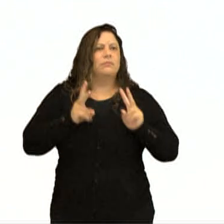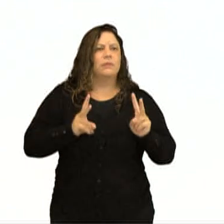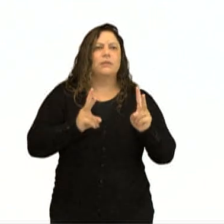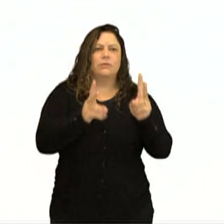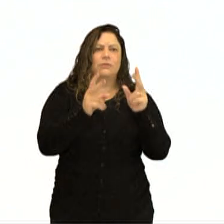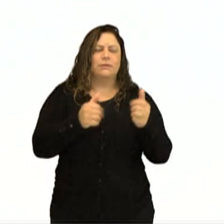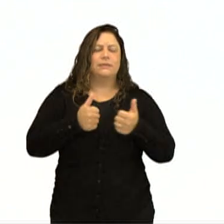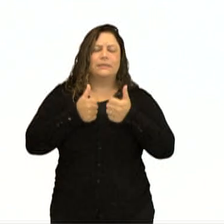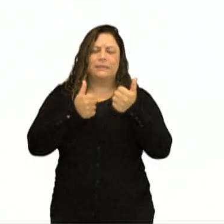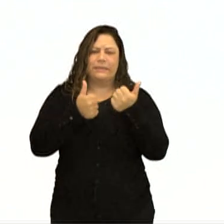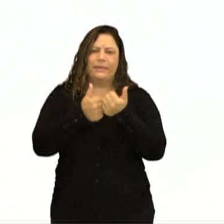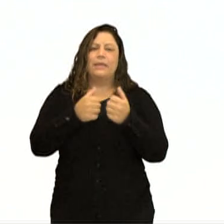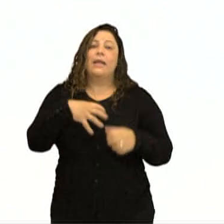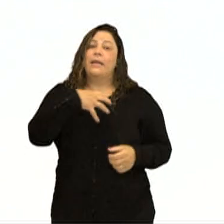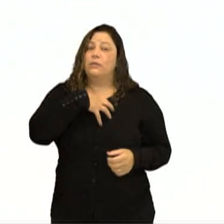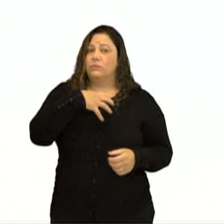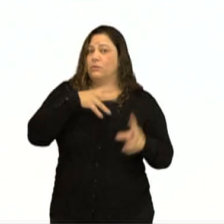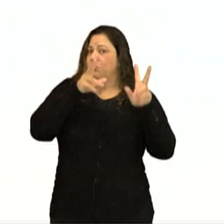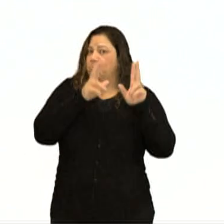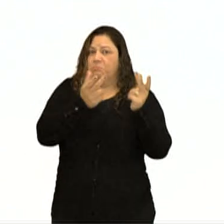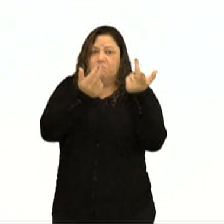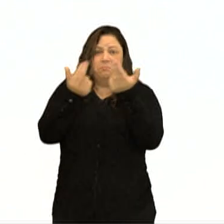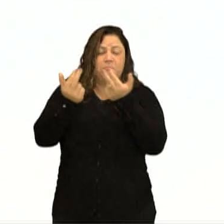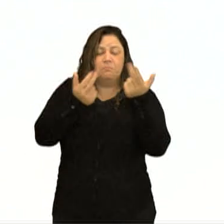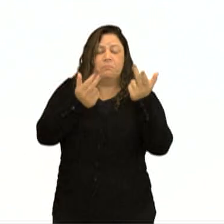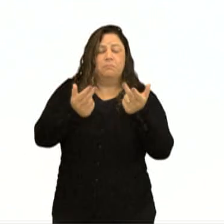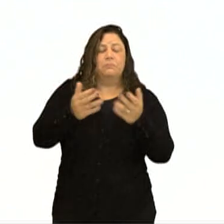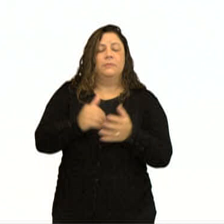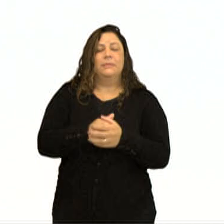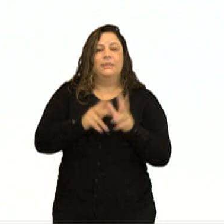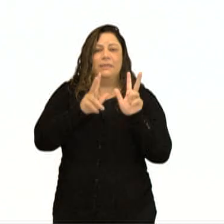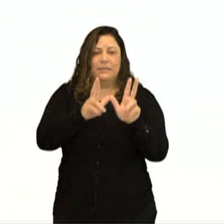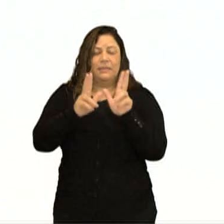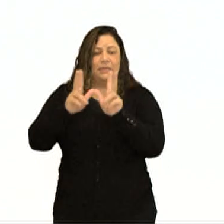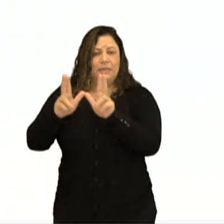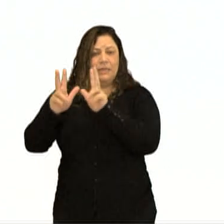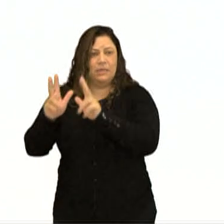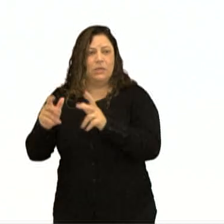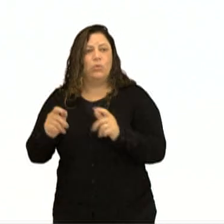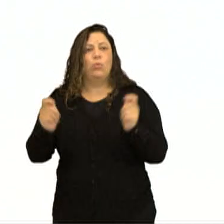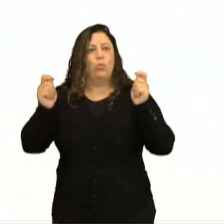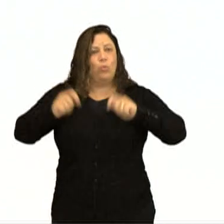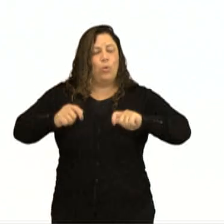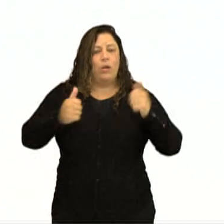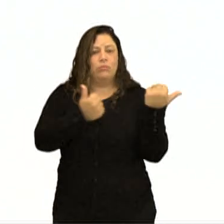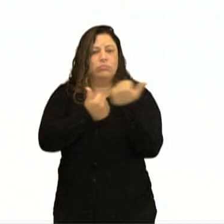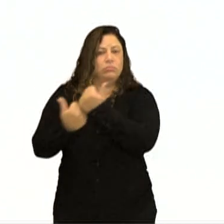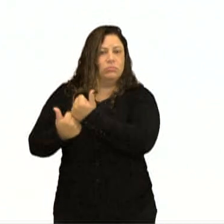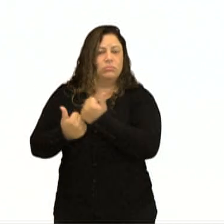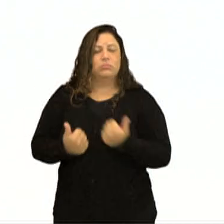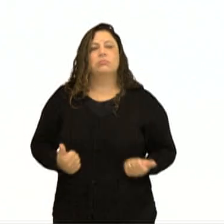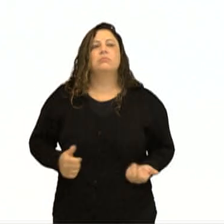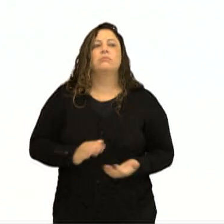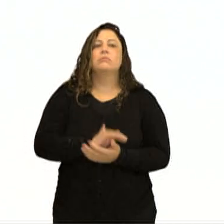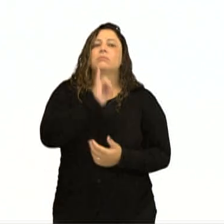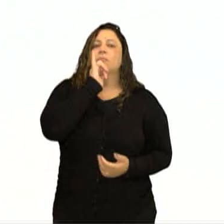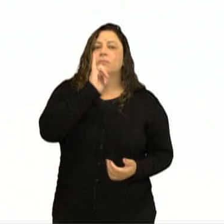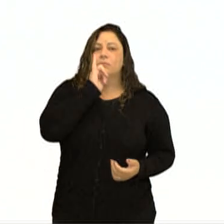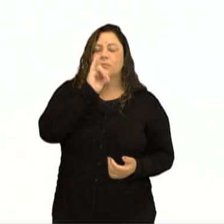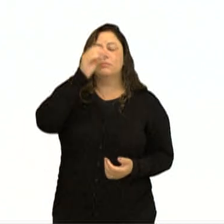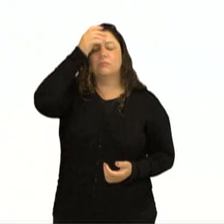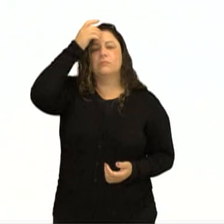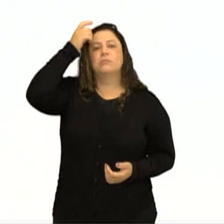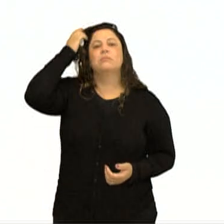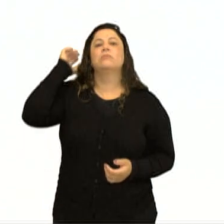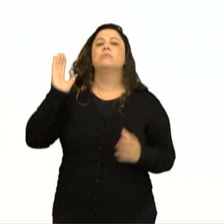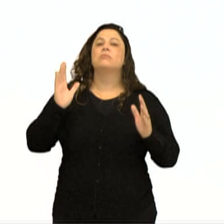todavia, uma proximidade entre o sentido de um termo e o sentido do termo que o substitui. Vejamos, nós